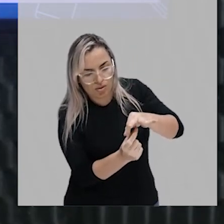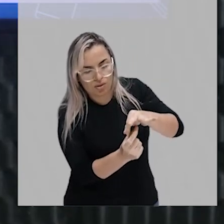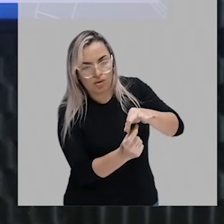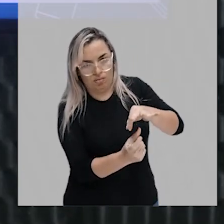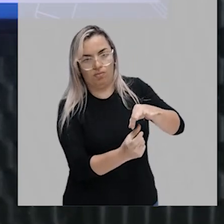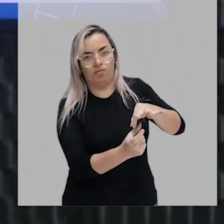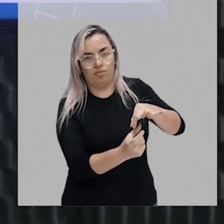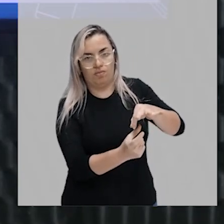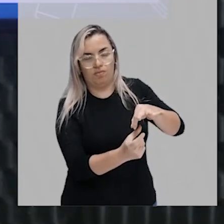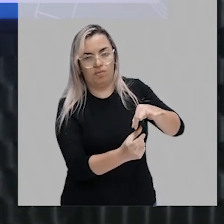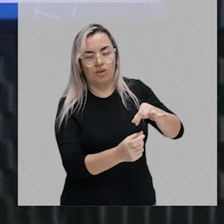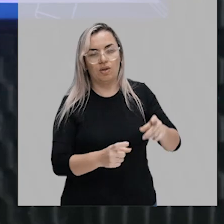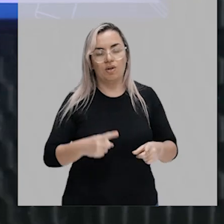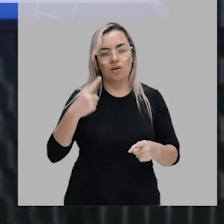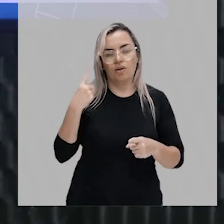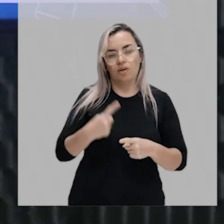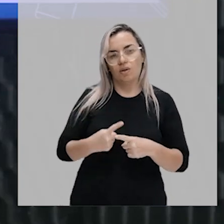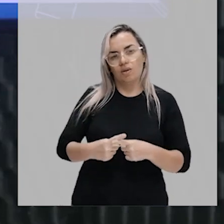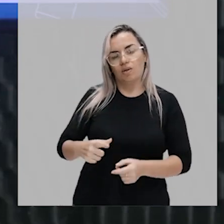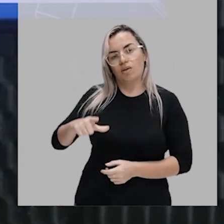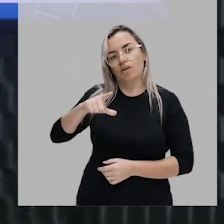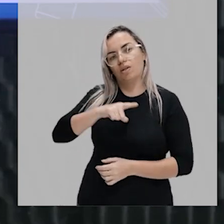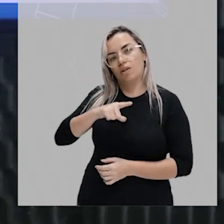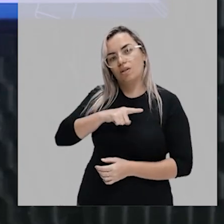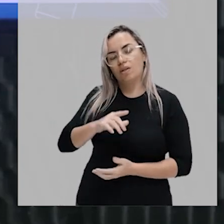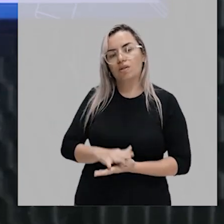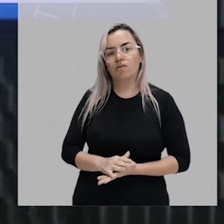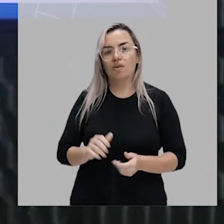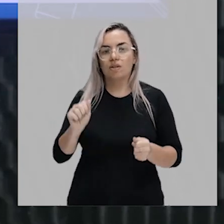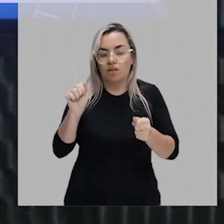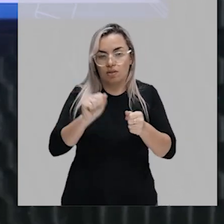abertura. Por que tem que ser feito isso?